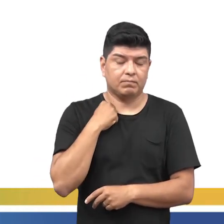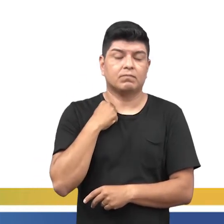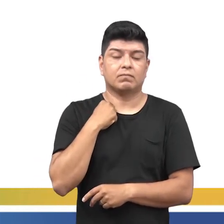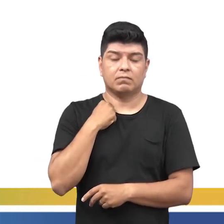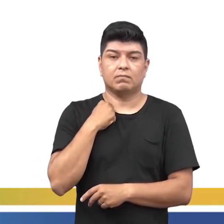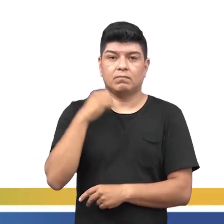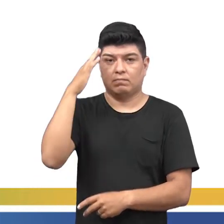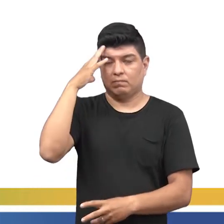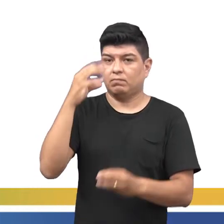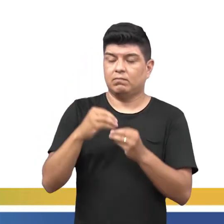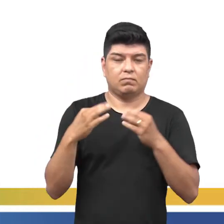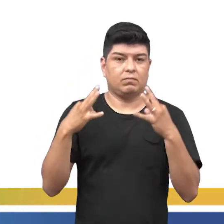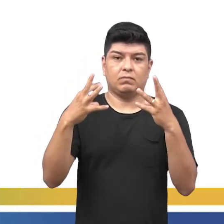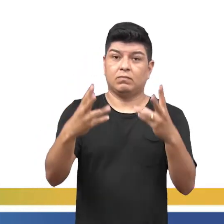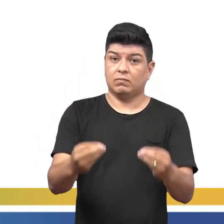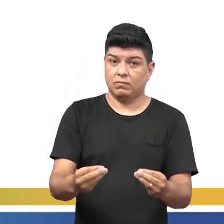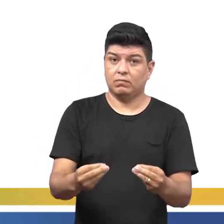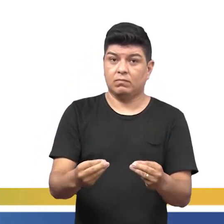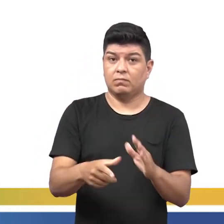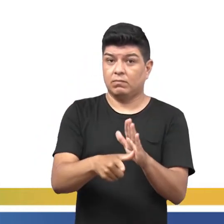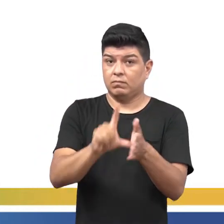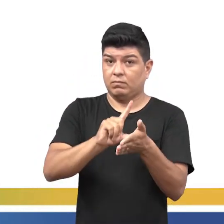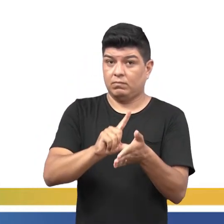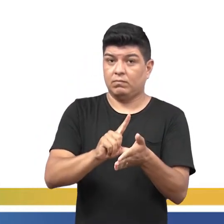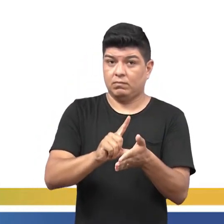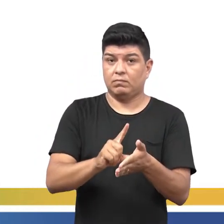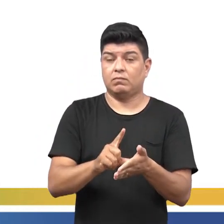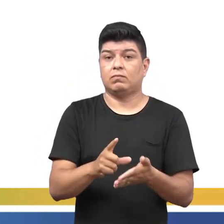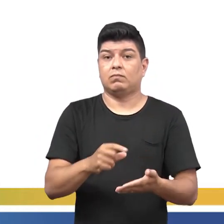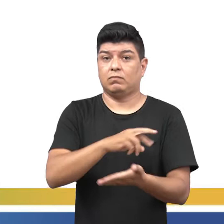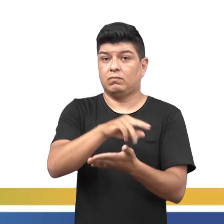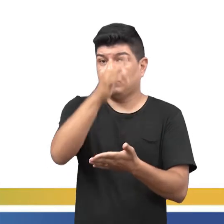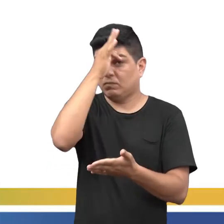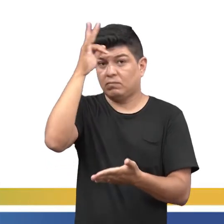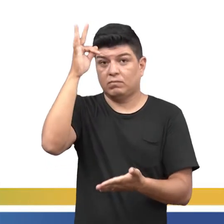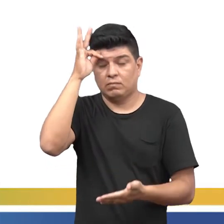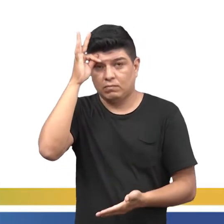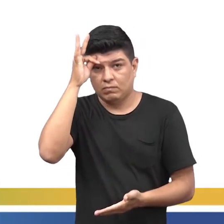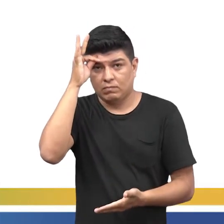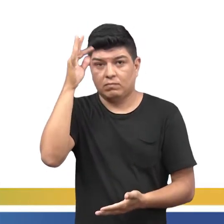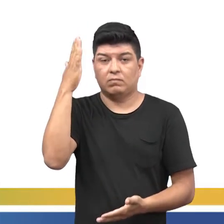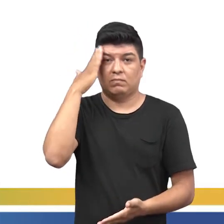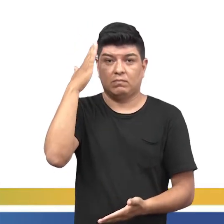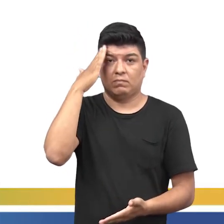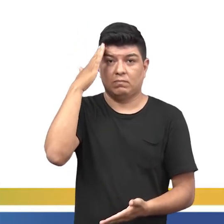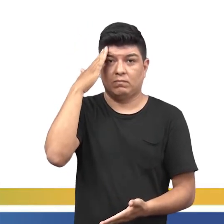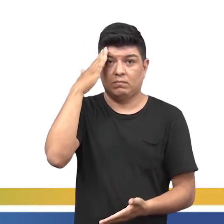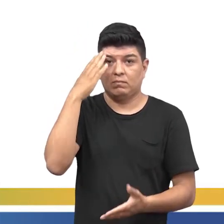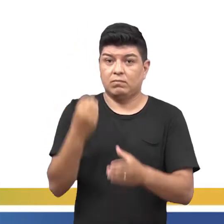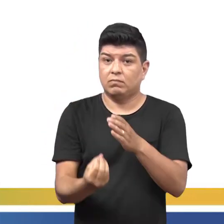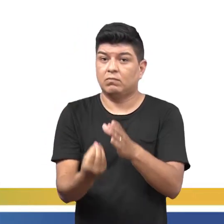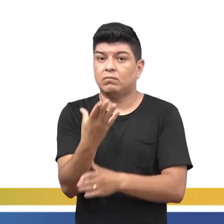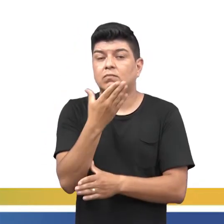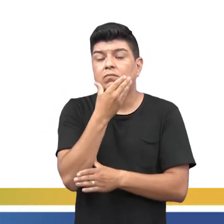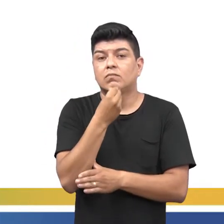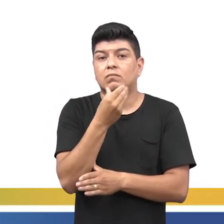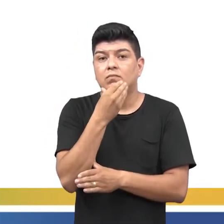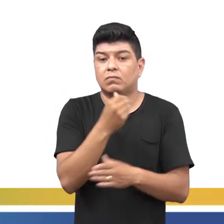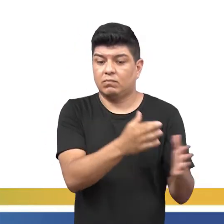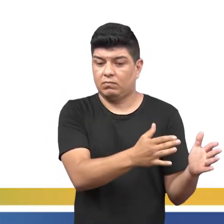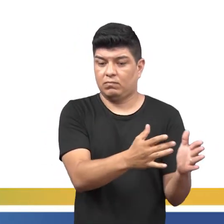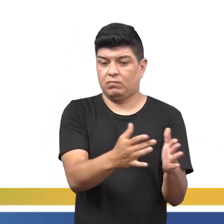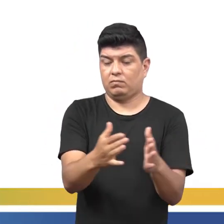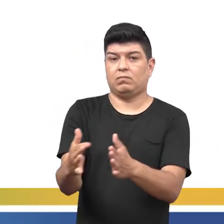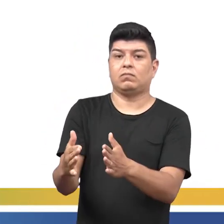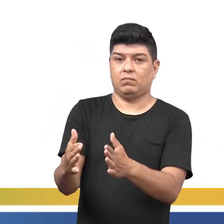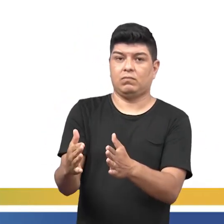é? E depois de Sócrates, Platão e Aristóteles, que queriam saber a essência do homem. Por isso esse período é considerado